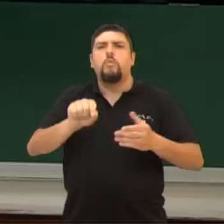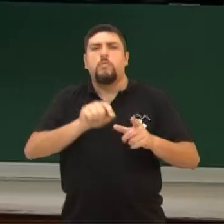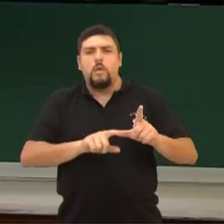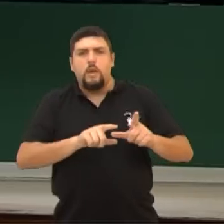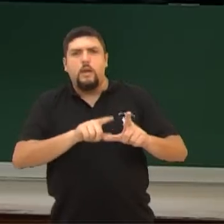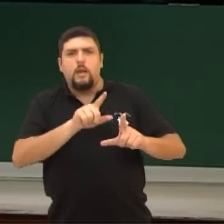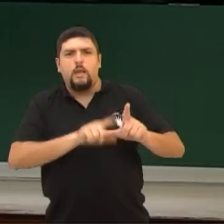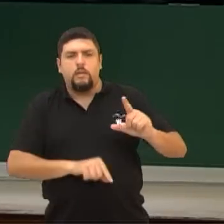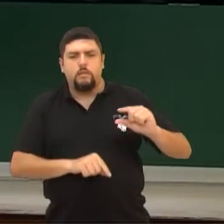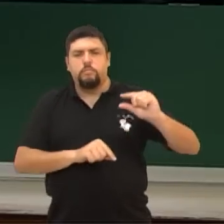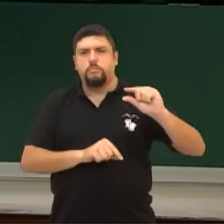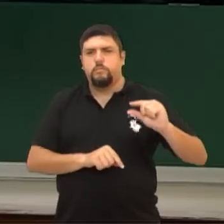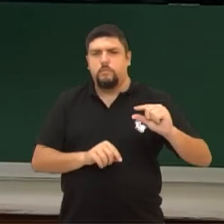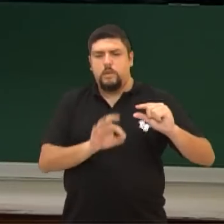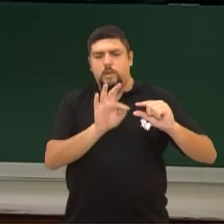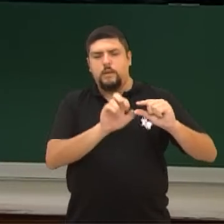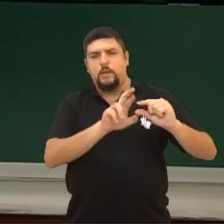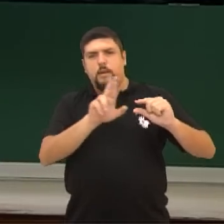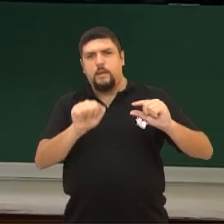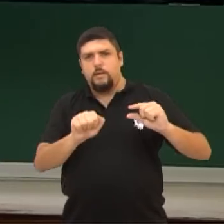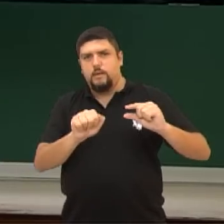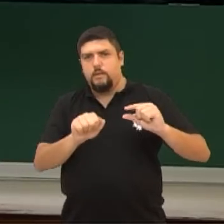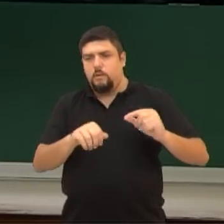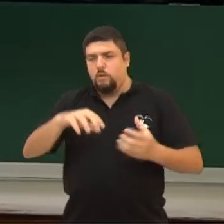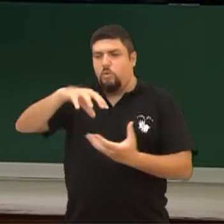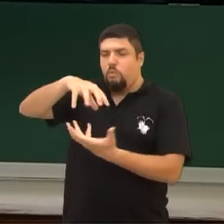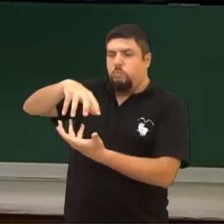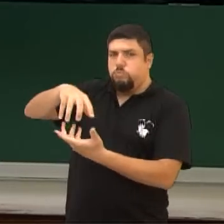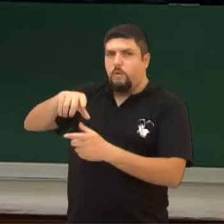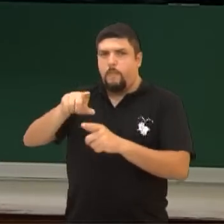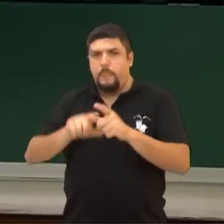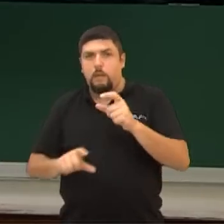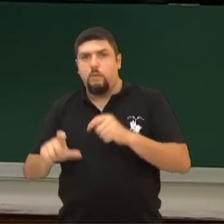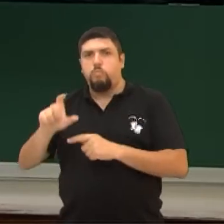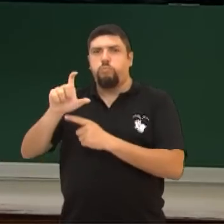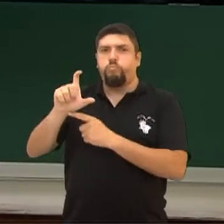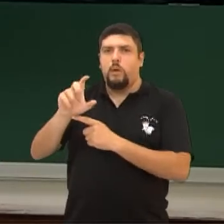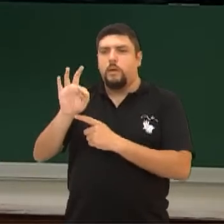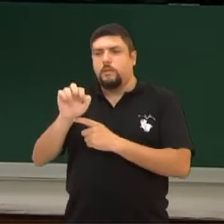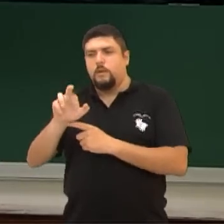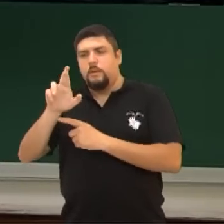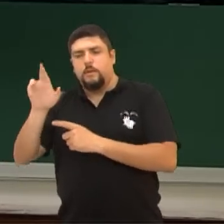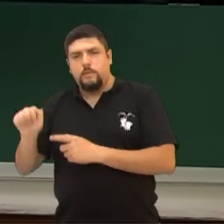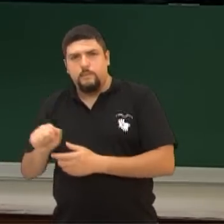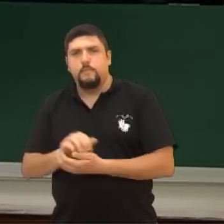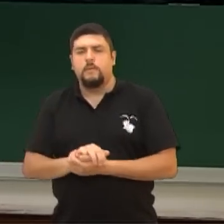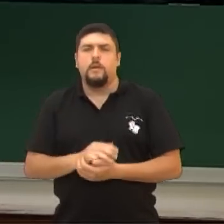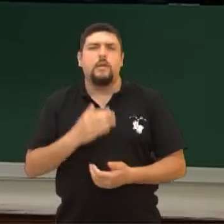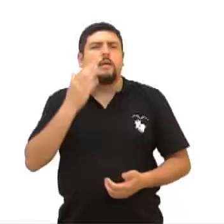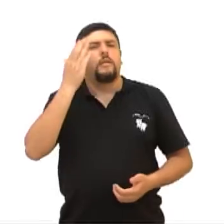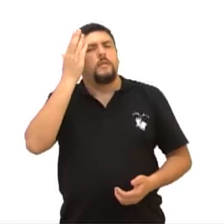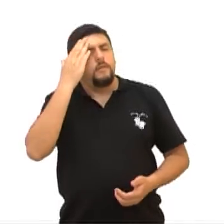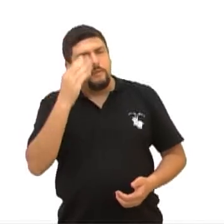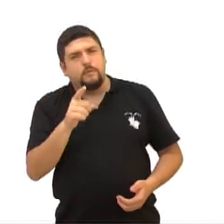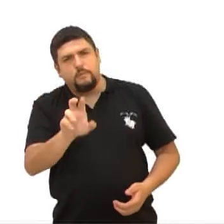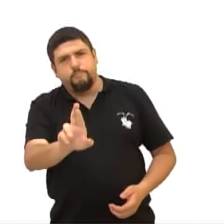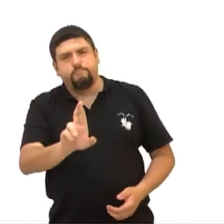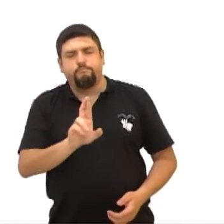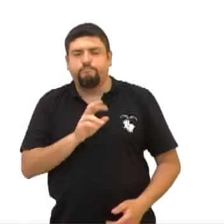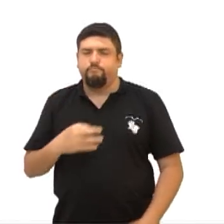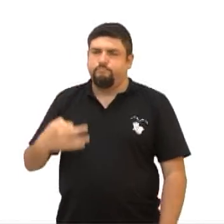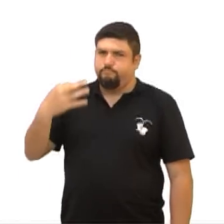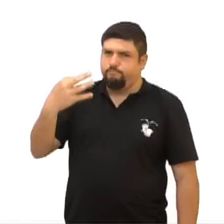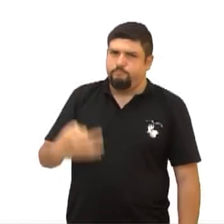aquilo é terra com letra minúscula. Eu sei que você acertou. O quiz, é claro, professora, está muito